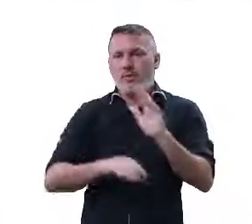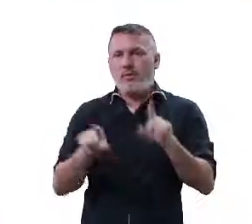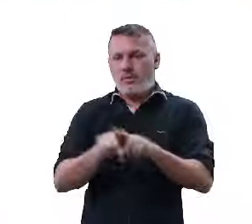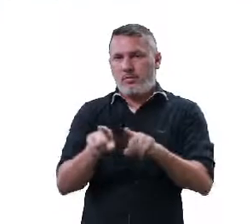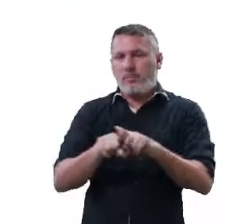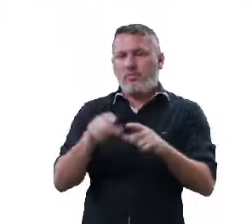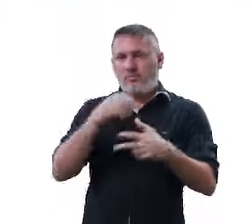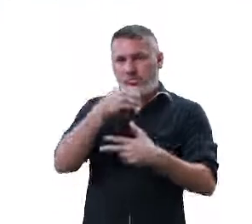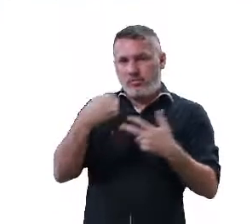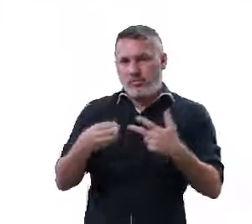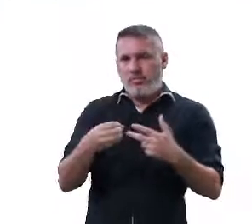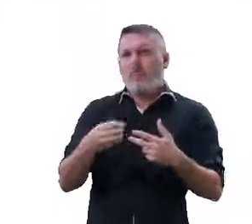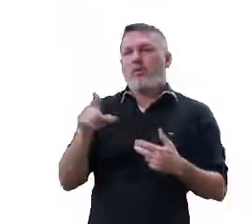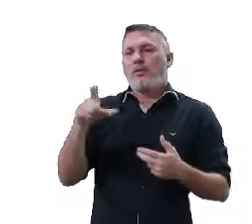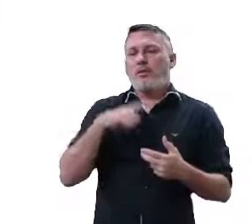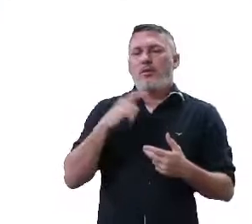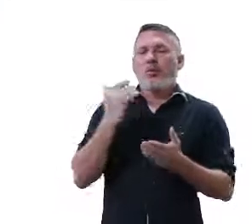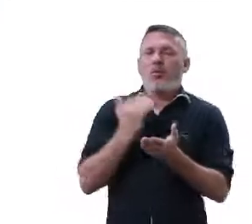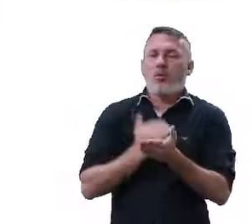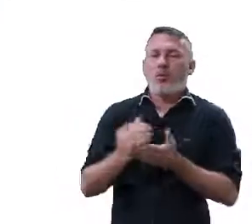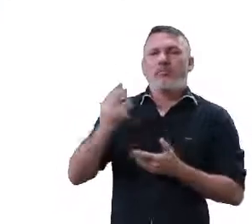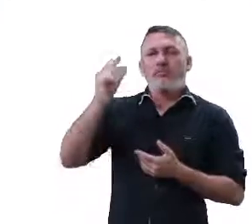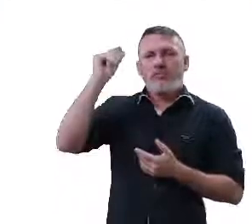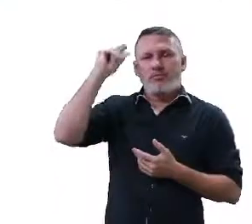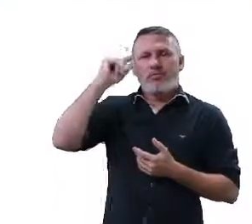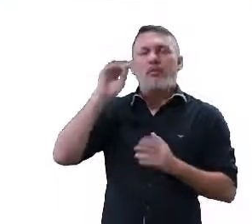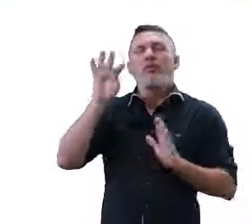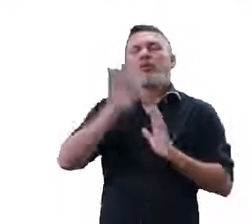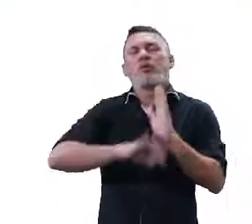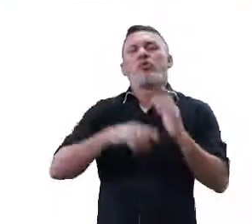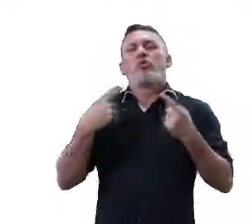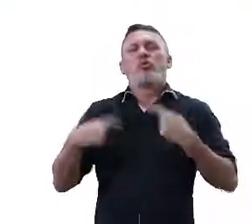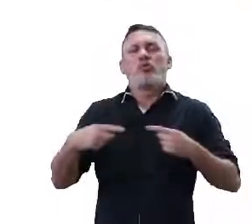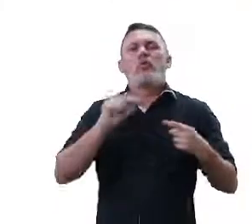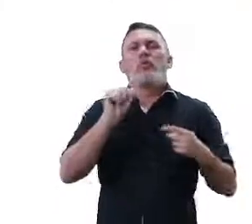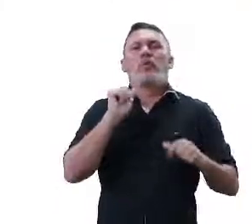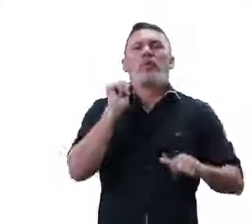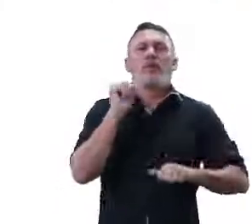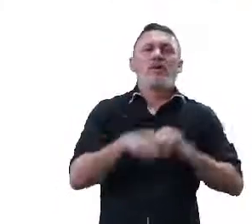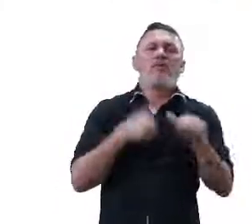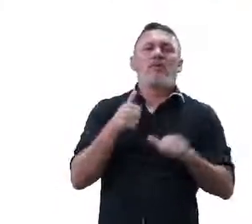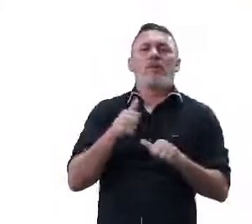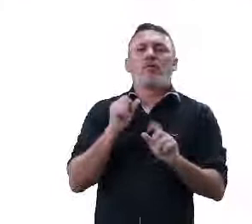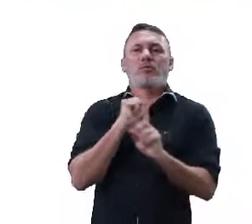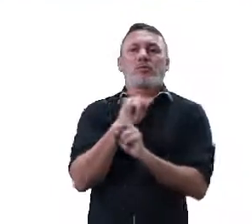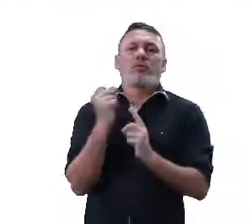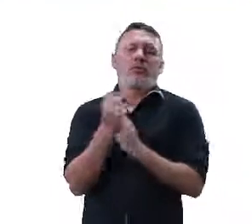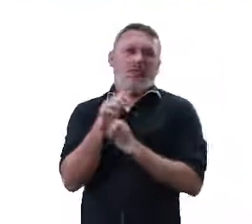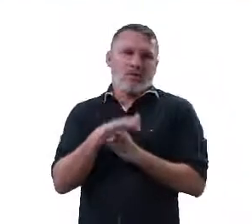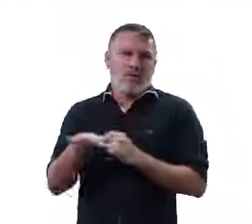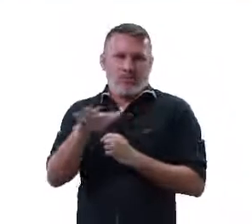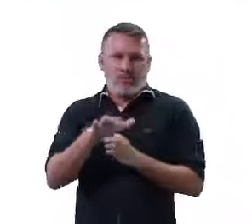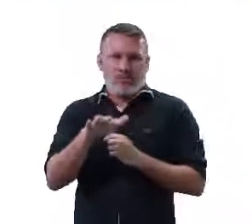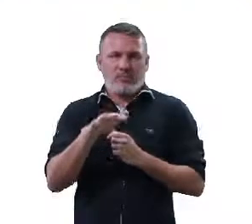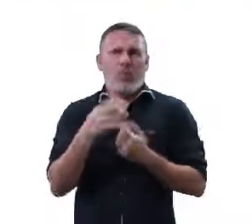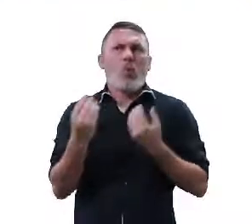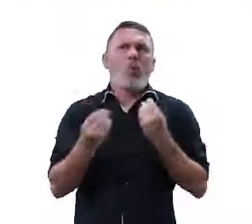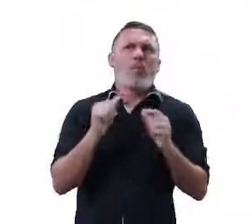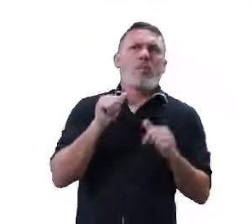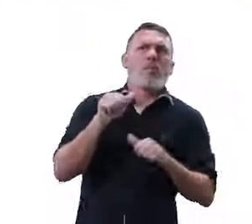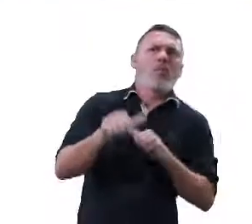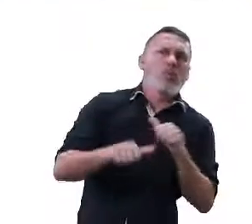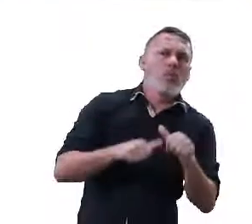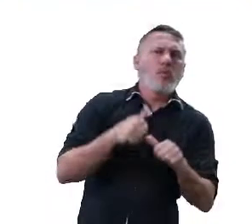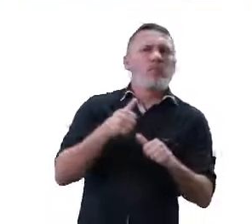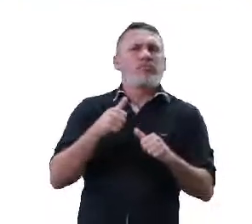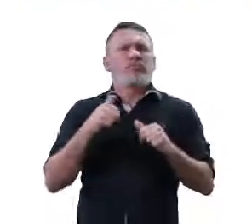Polanyi, né, A Grande Transformação, as origens da nossa época. Então, ele está aqui discutindo uma transformação dessas sociedades, tá?